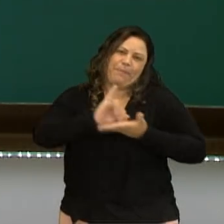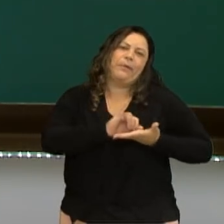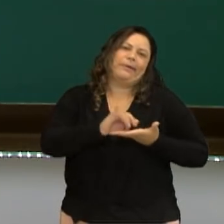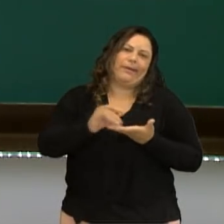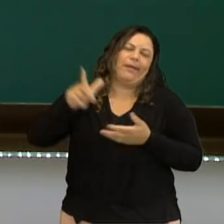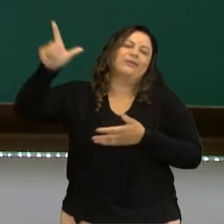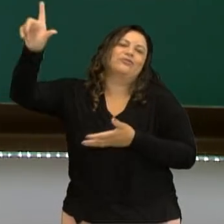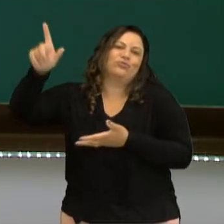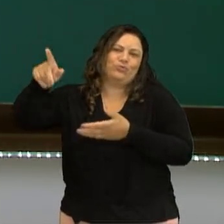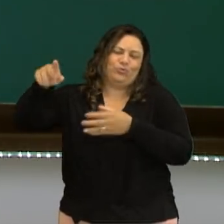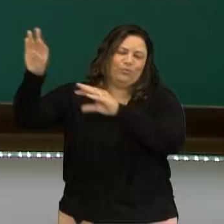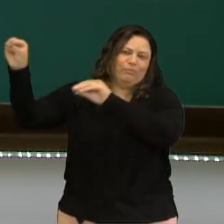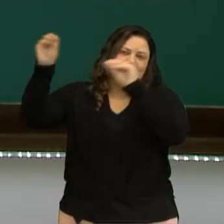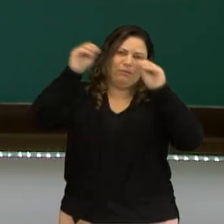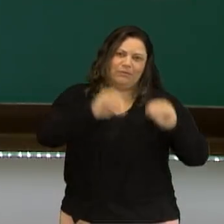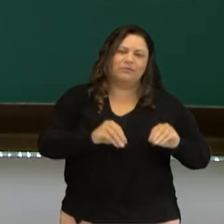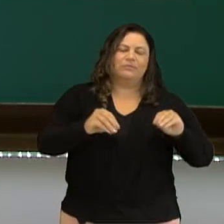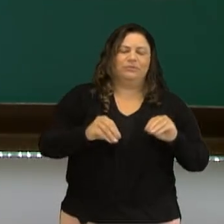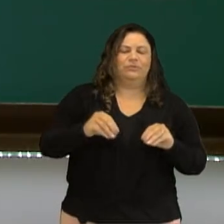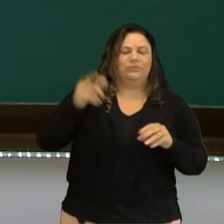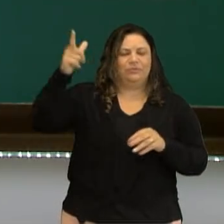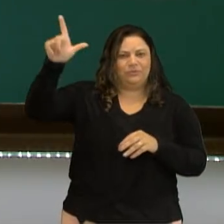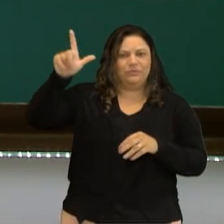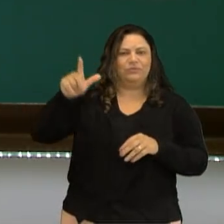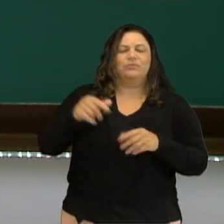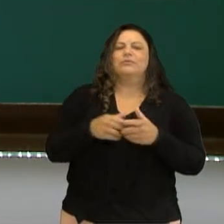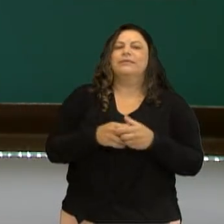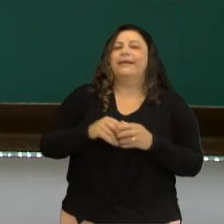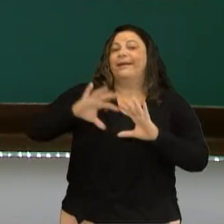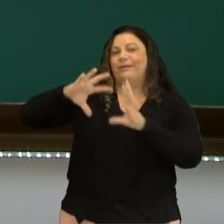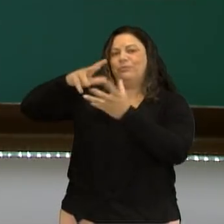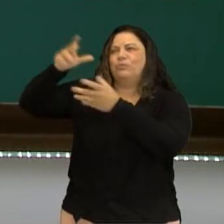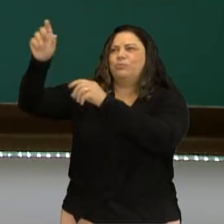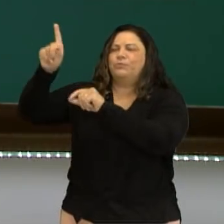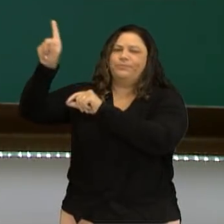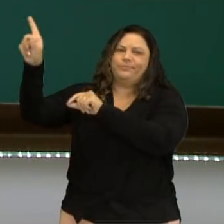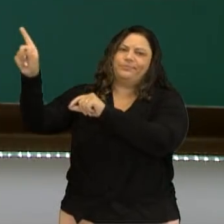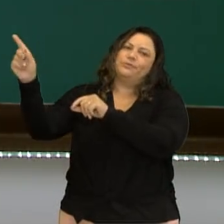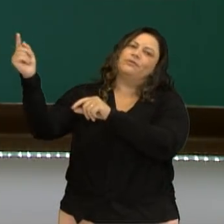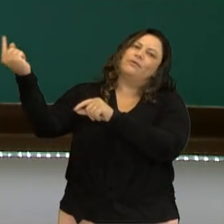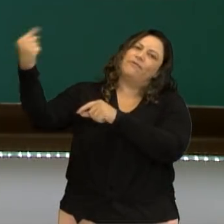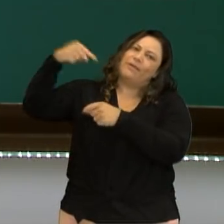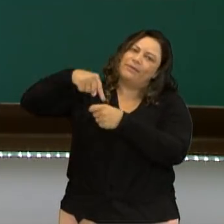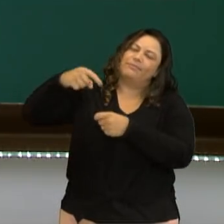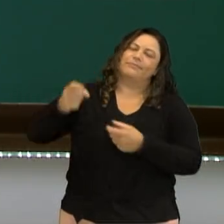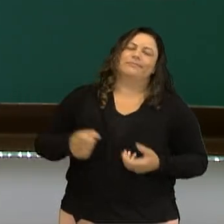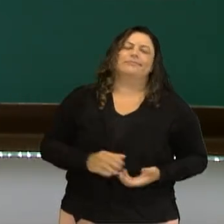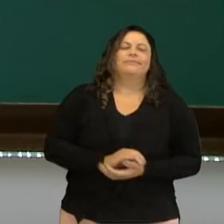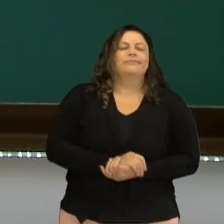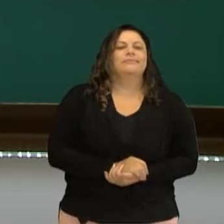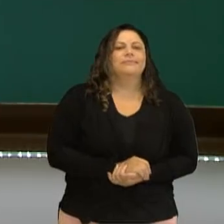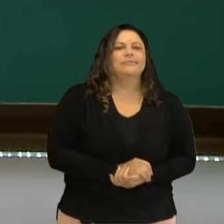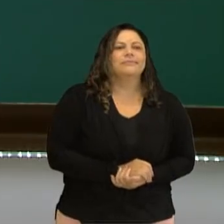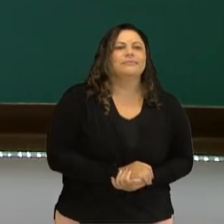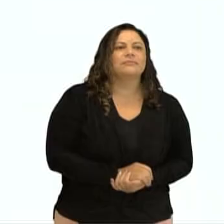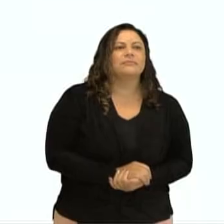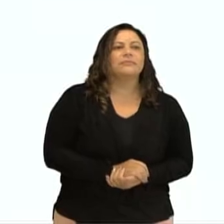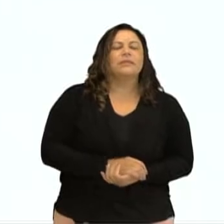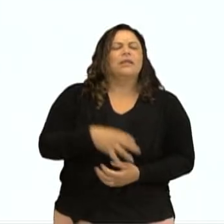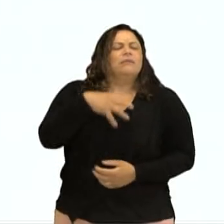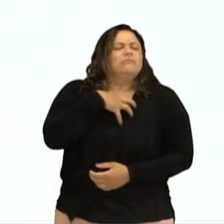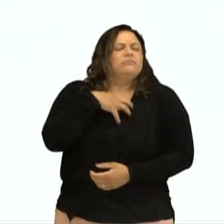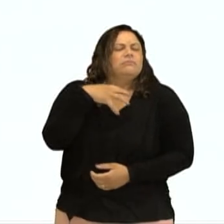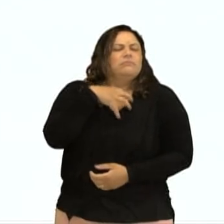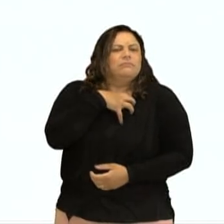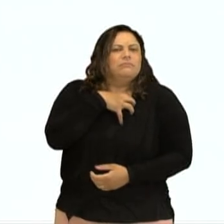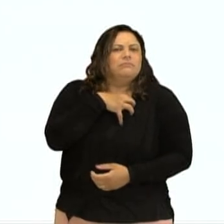vieram doentes, vieram de outras regiões do mundo que têm a cólera. Então, aqui a gente mostra alguns sintomas, Então,